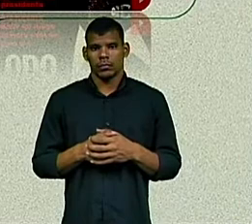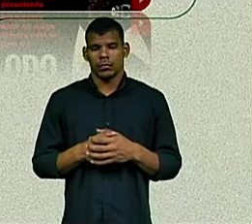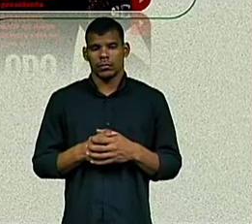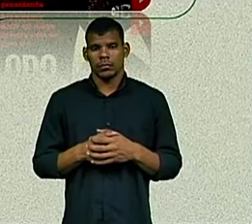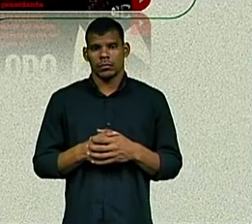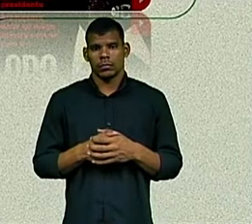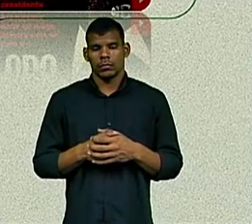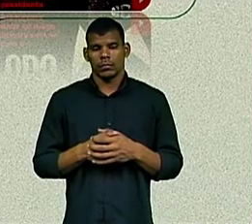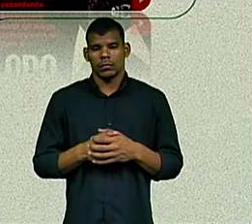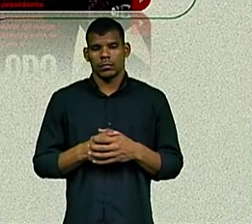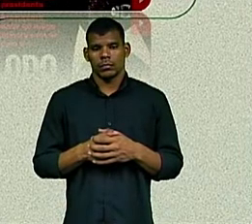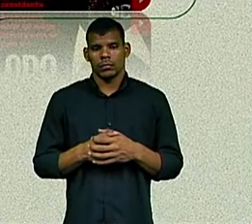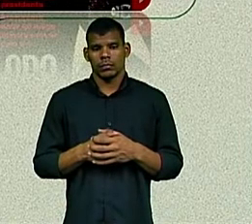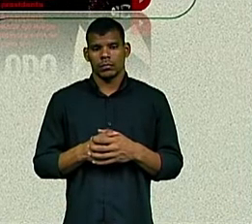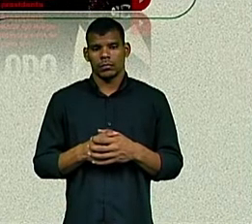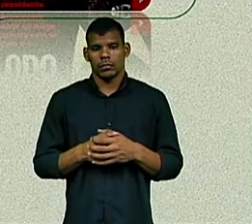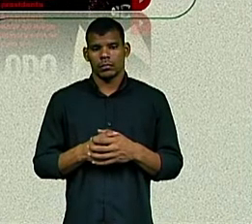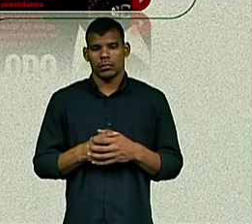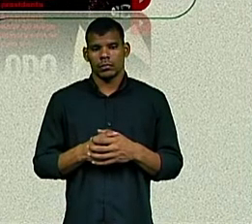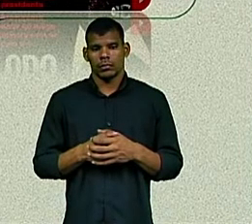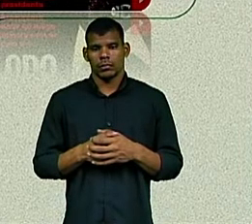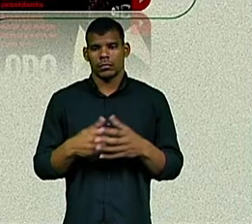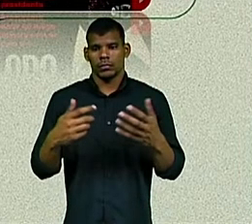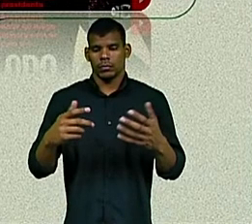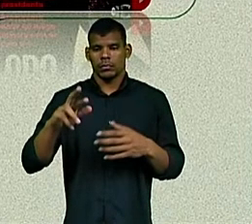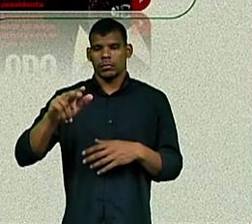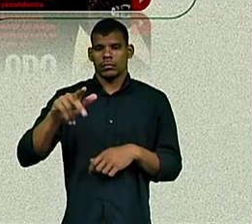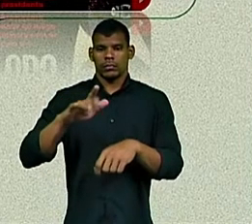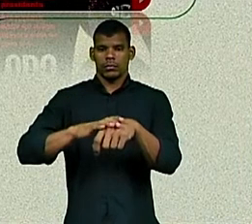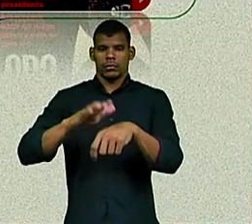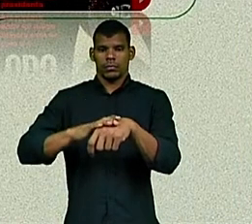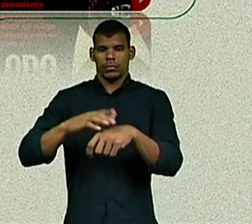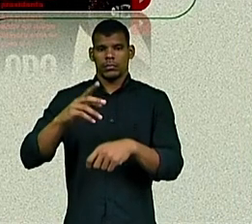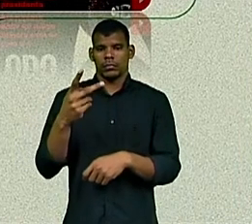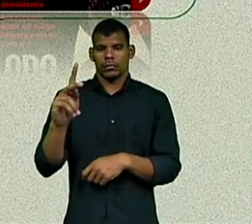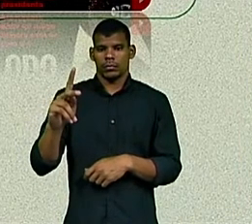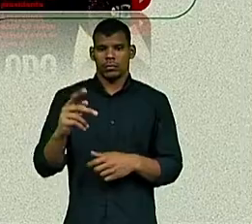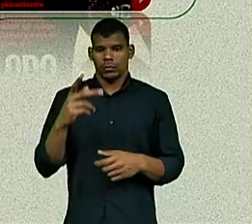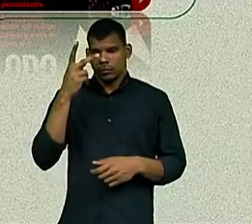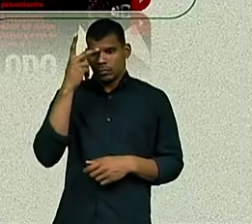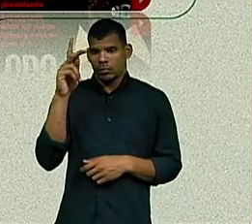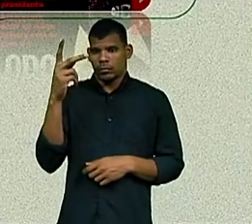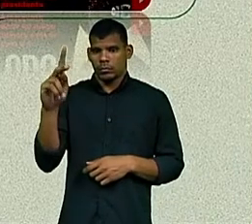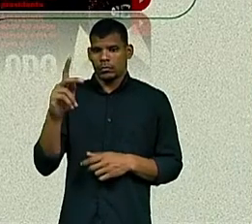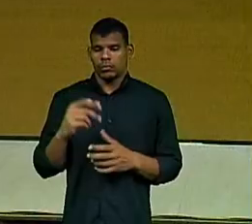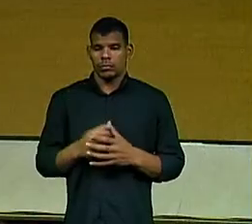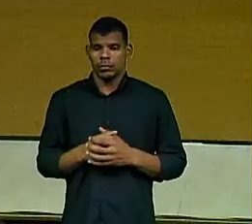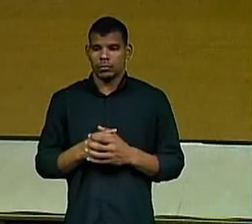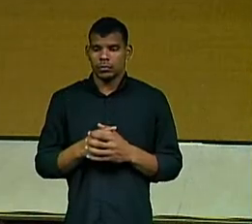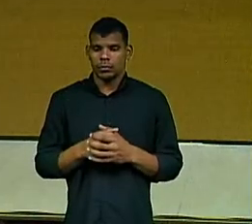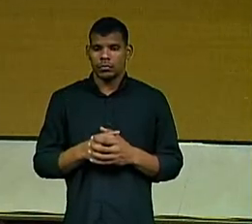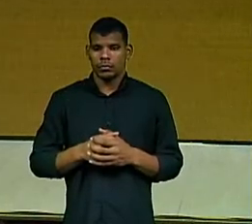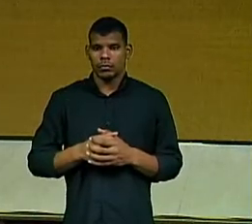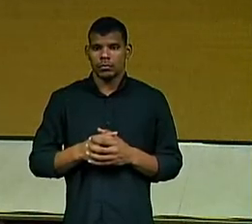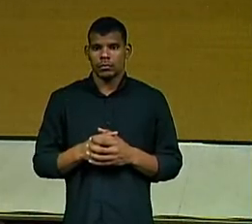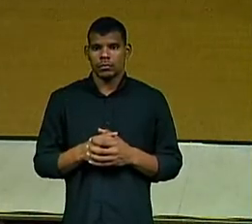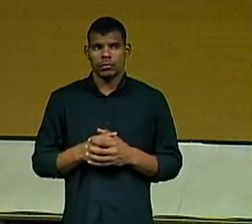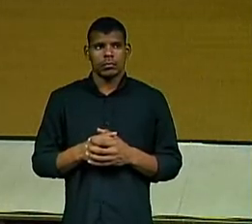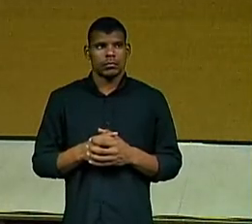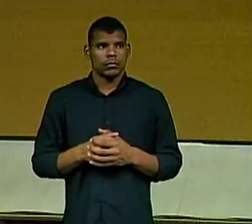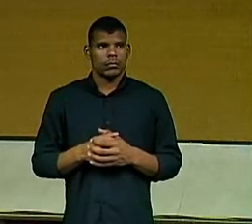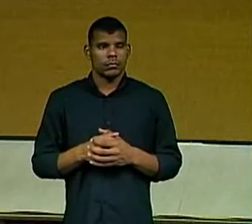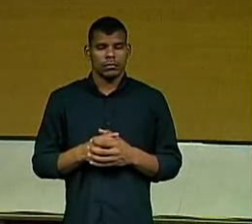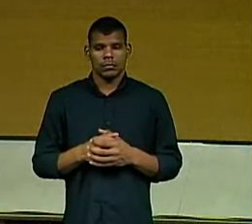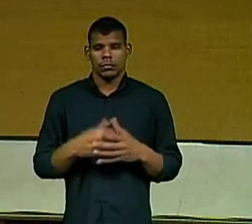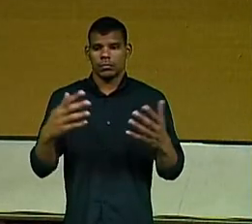implodiou o governo do irmão dele essa entrevista dele para revista